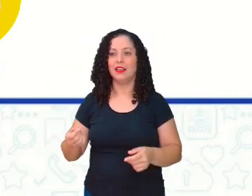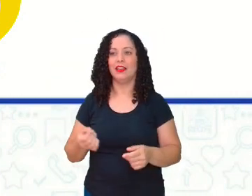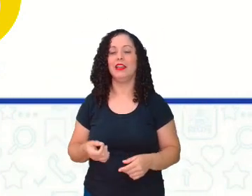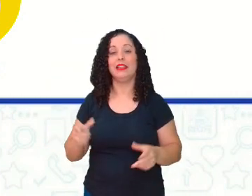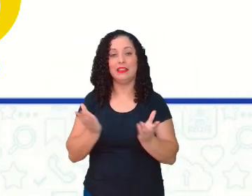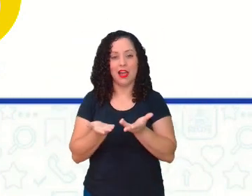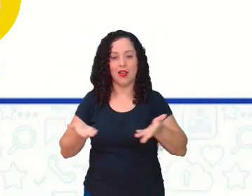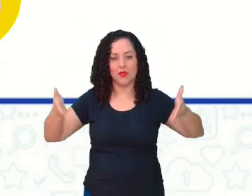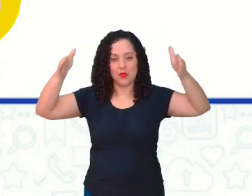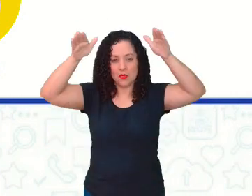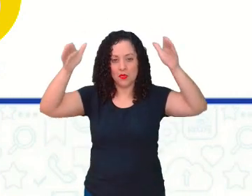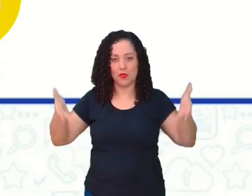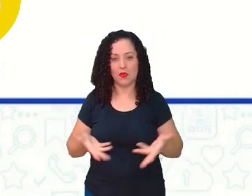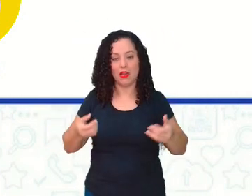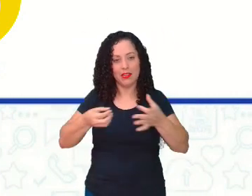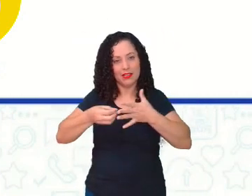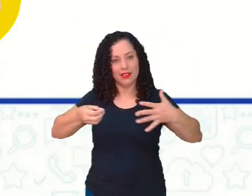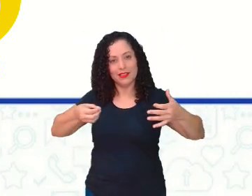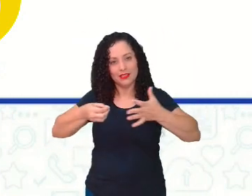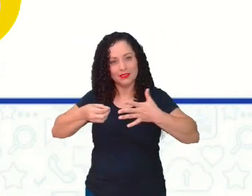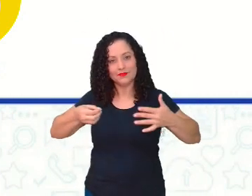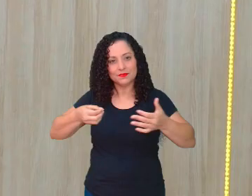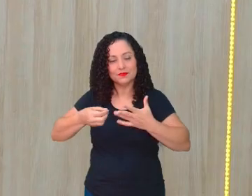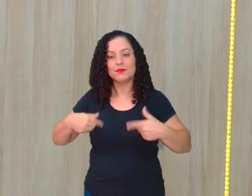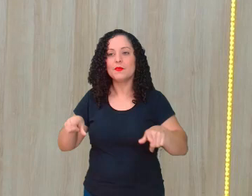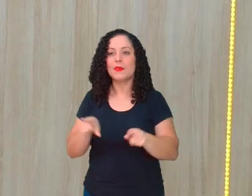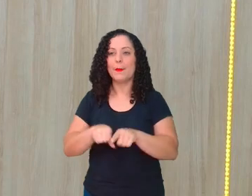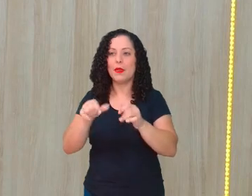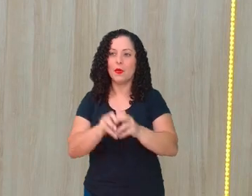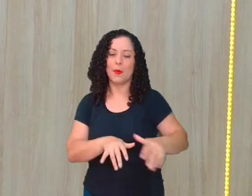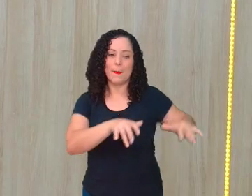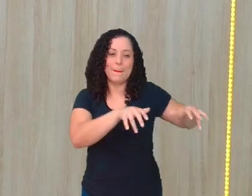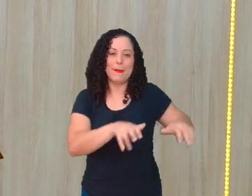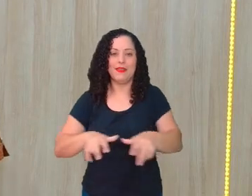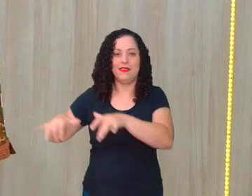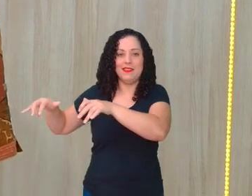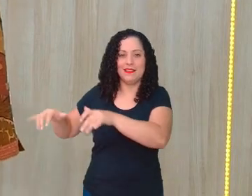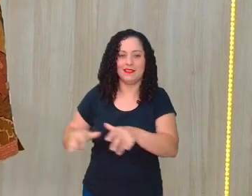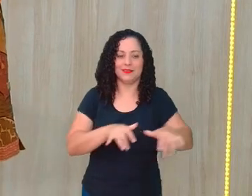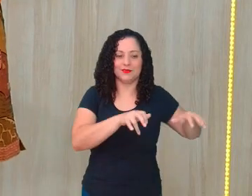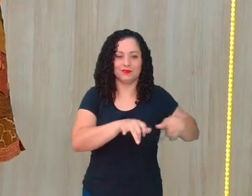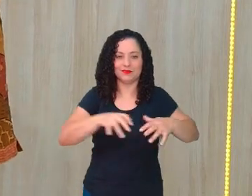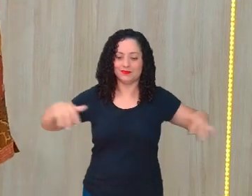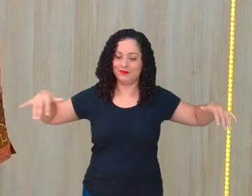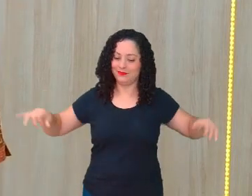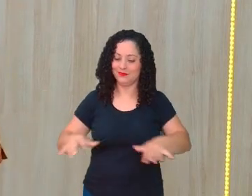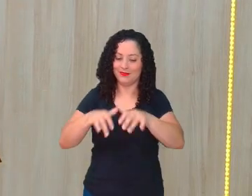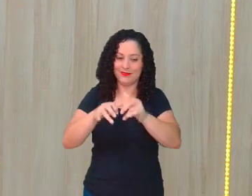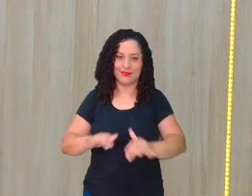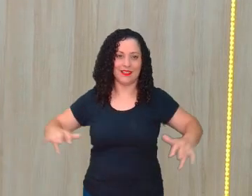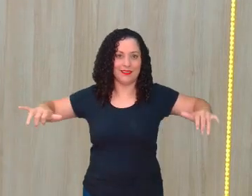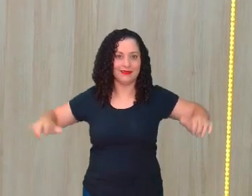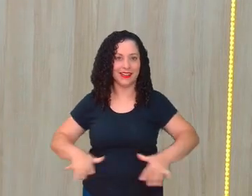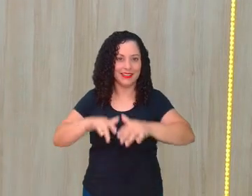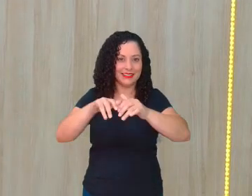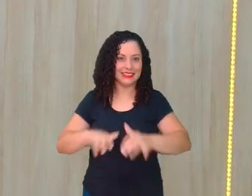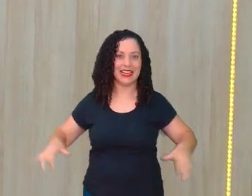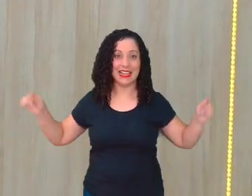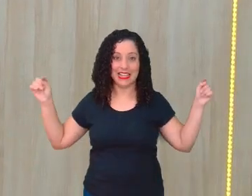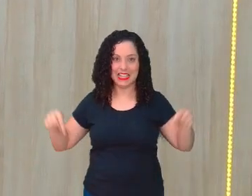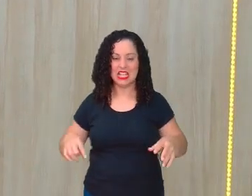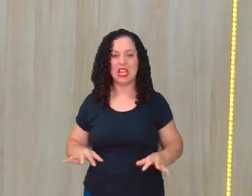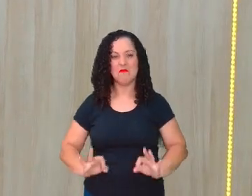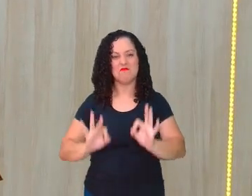toca muito nas bandas marciais. E o piano, que é um instrumento, né, eu diria assim que é o rei dos instrumentos, né, porque é um instrumento